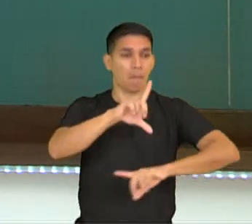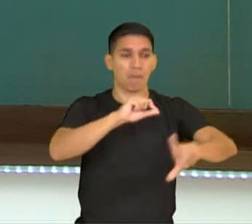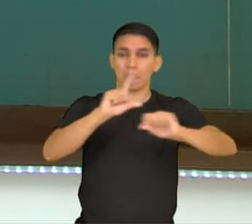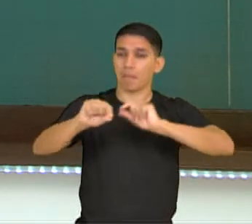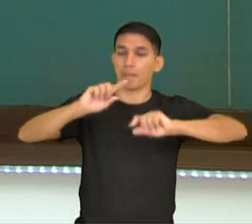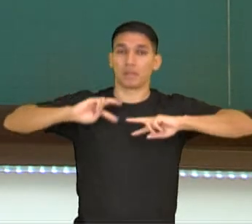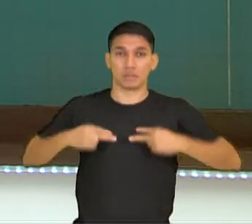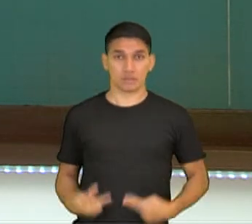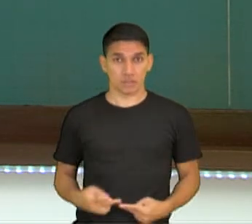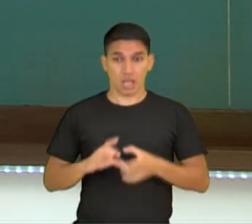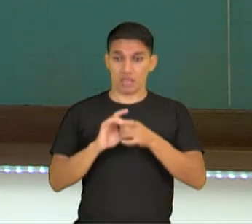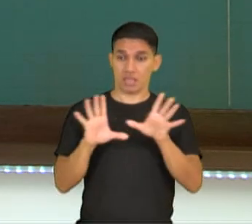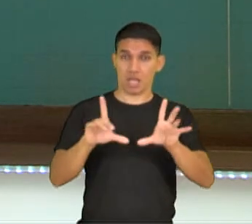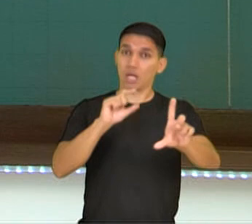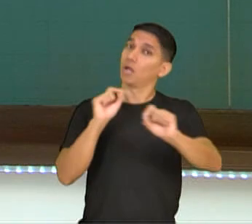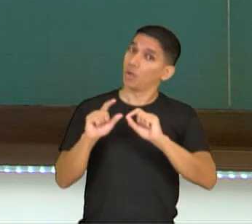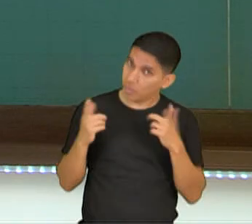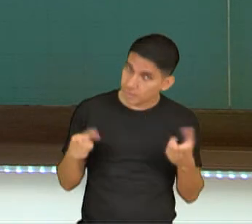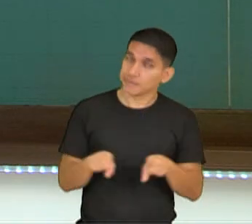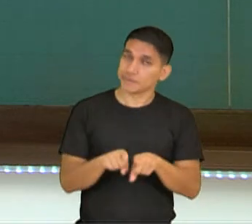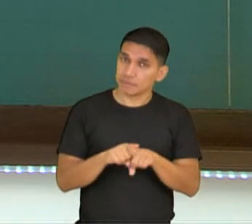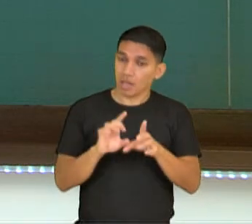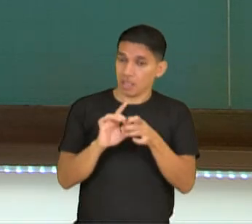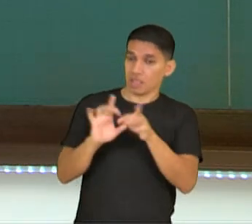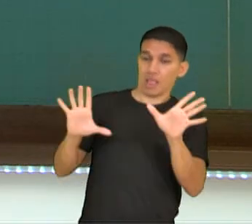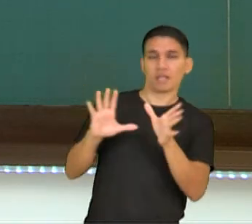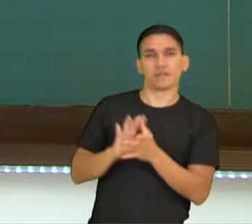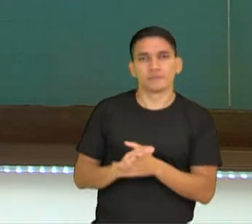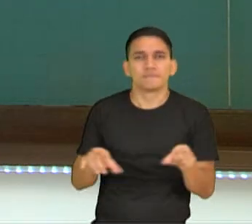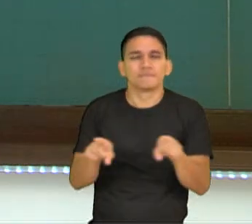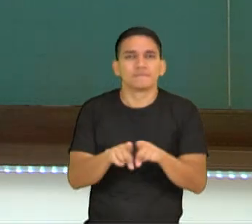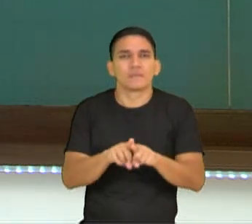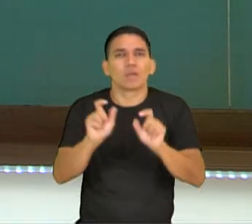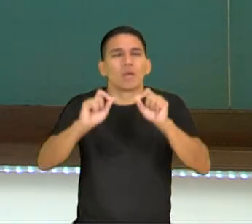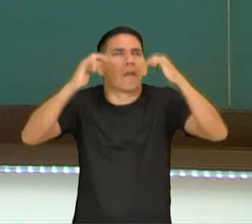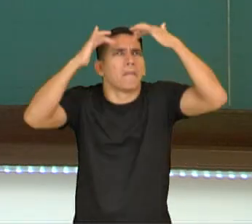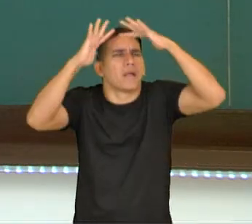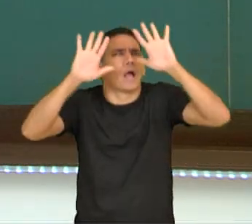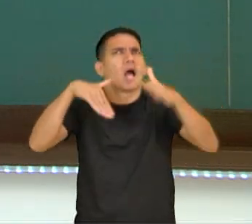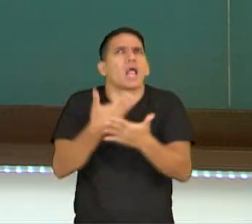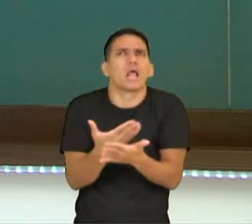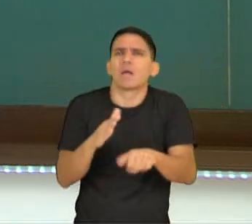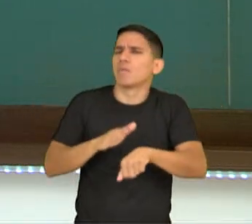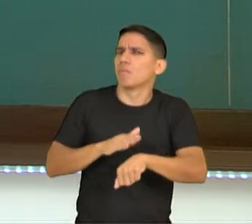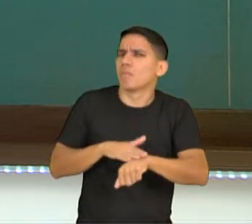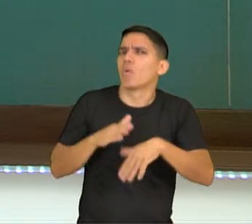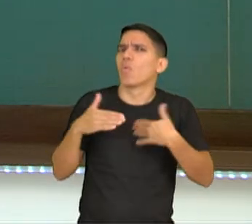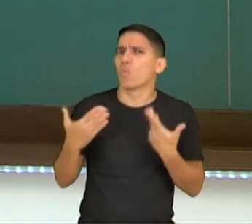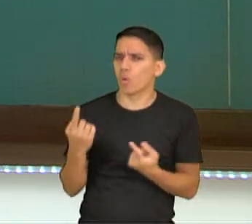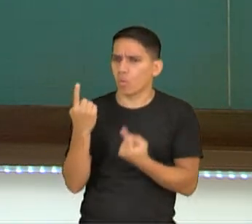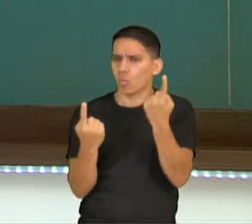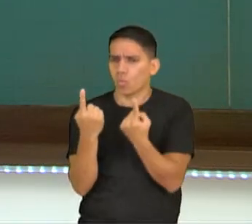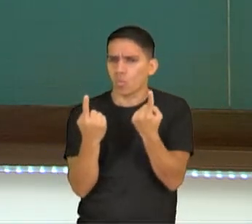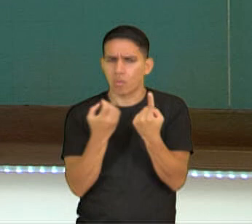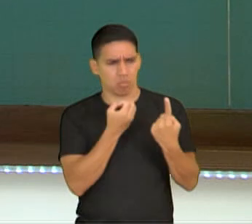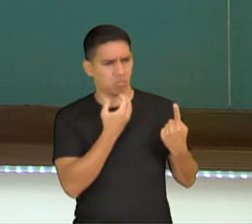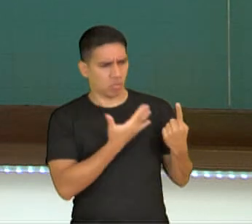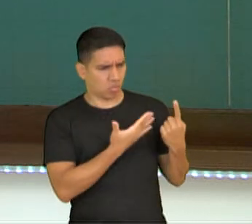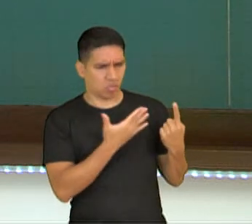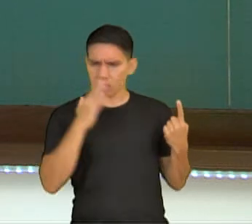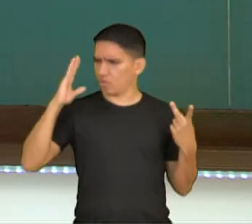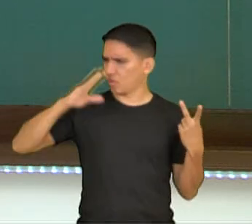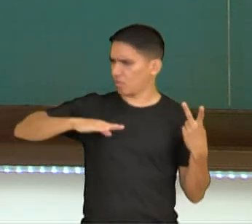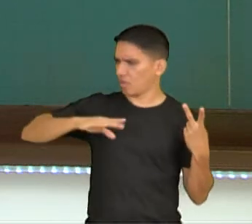ser humano enquanto livre-arbítrio, enquanto liberdade, e também pensar até que ponto, né, algo é mal, algo é